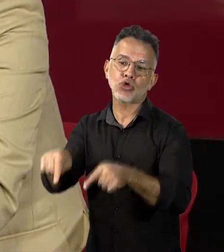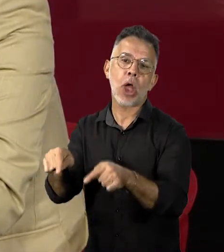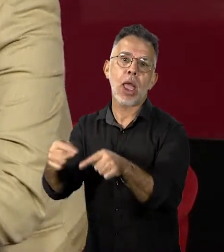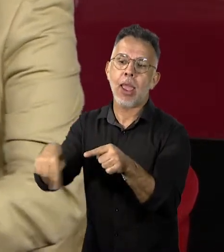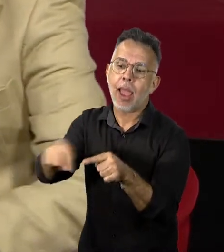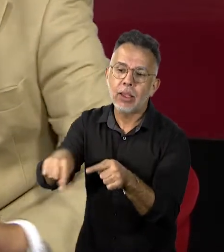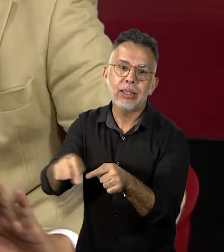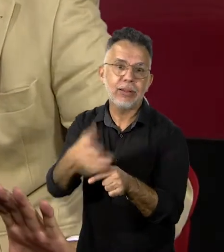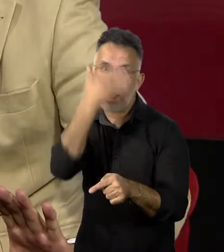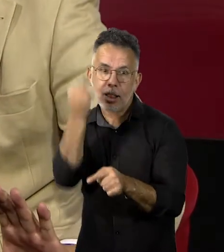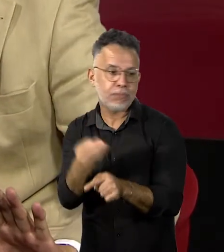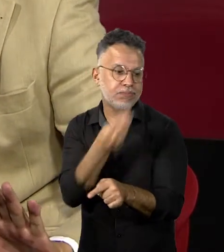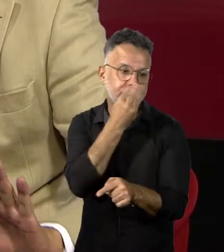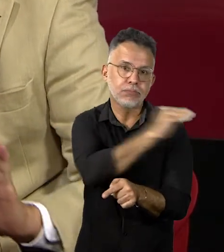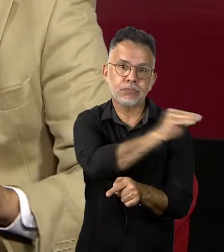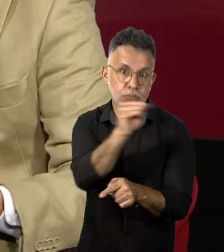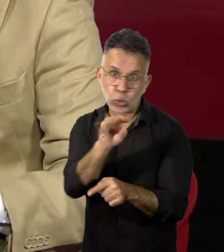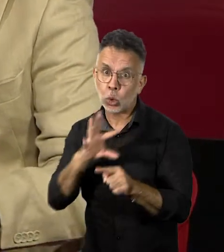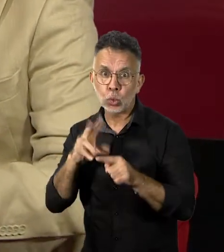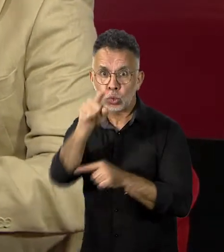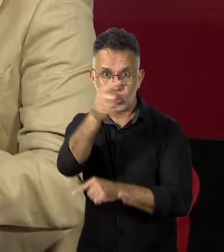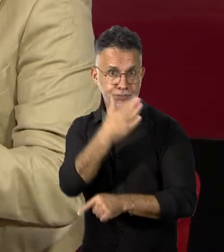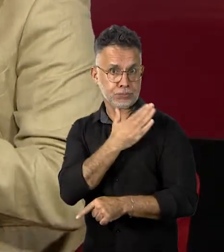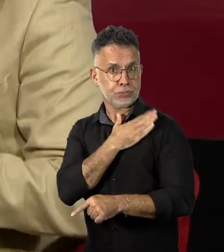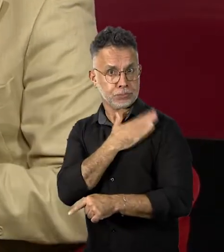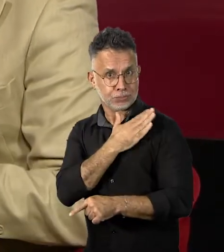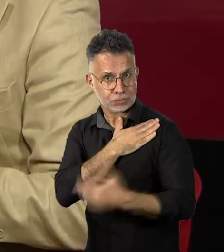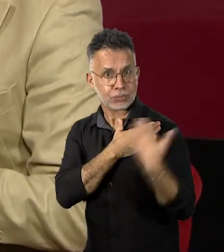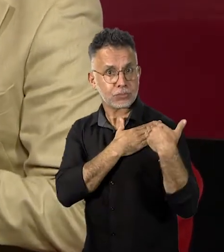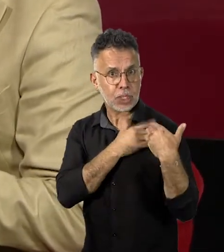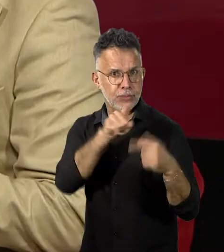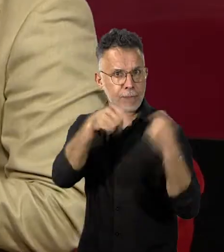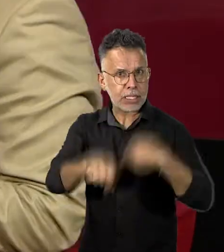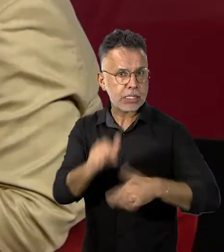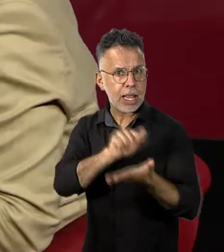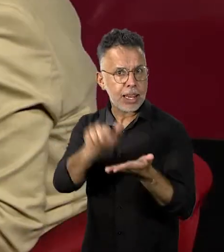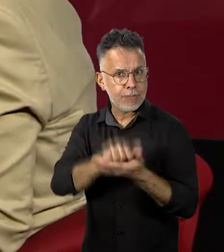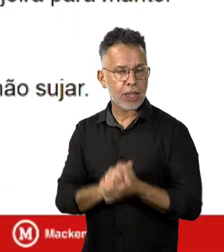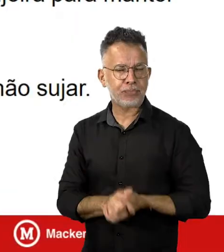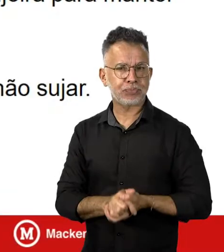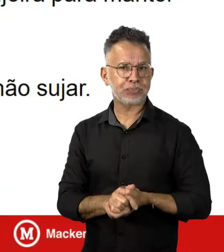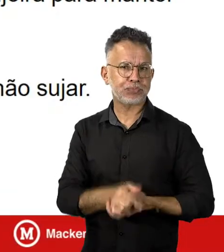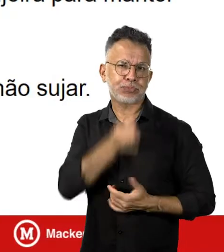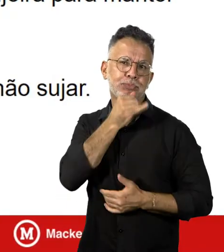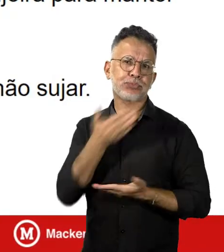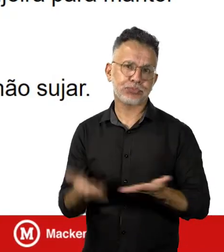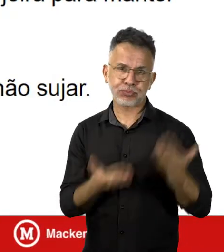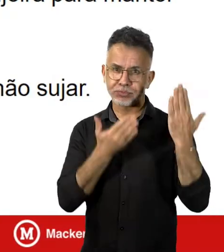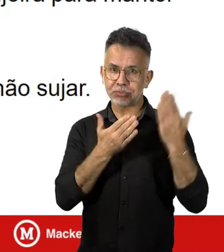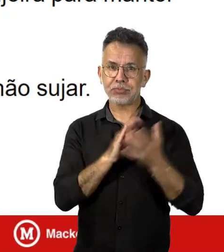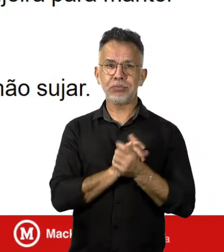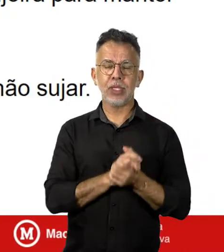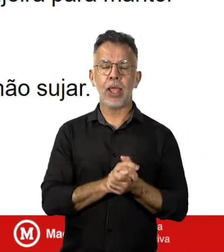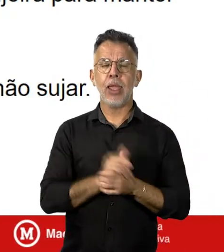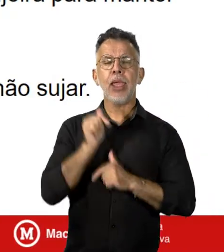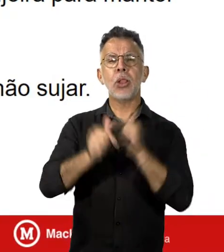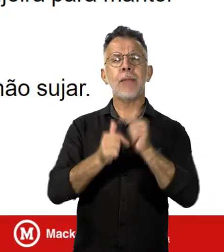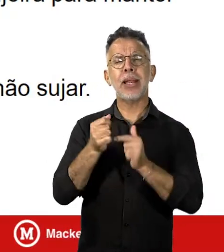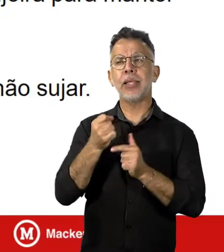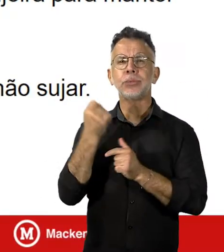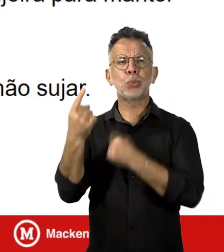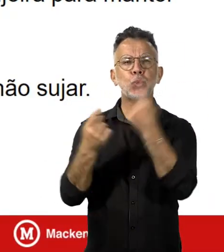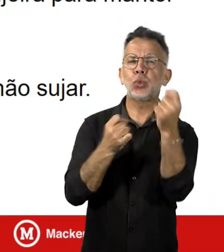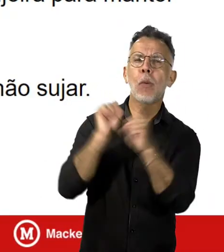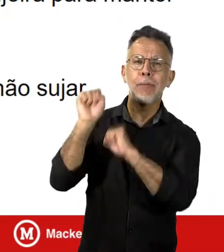esse pedacinho e esquecer o resto. Tudo que é sua responsabilidade, você precisa limpar. Aqui algum exemplo. Eu trabalhei em